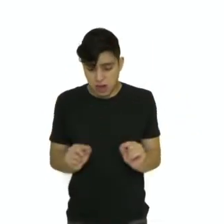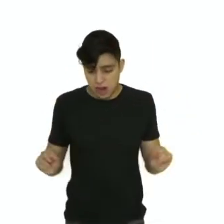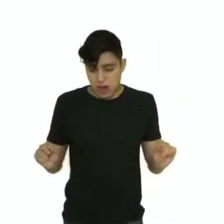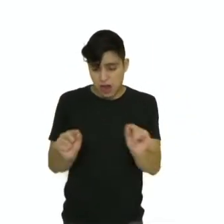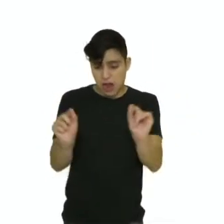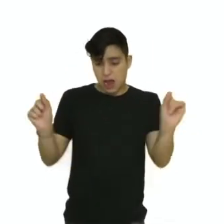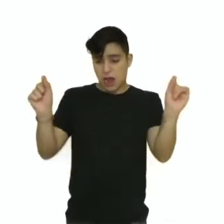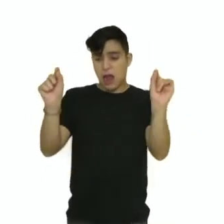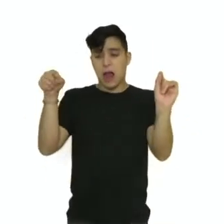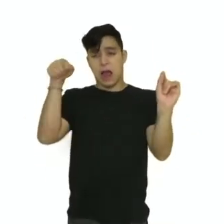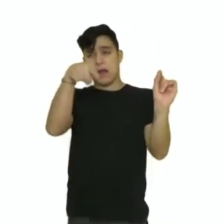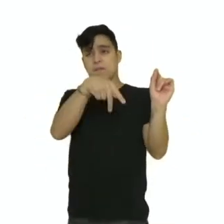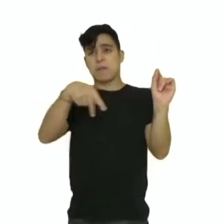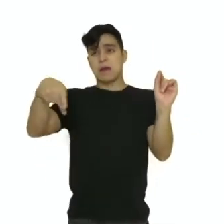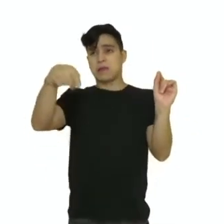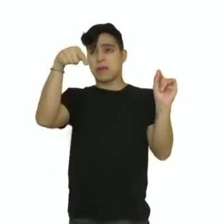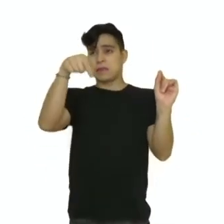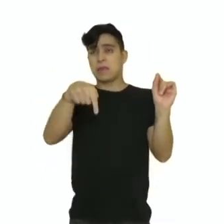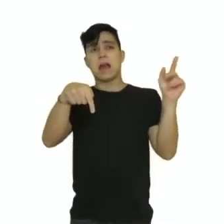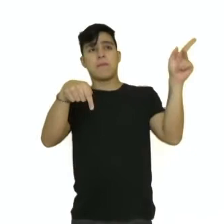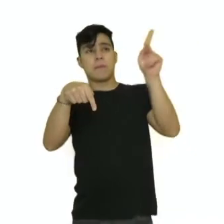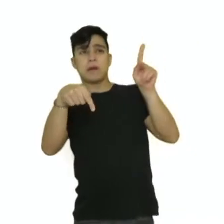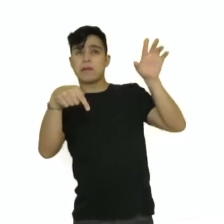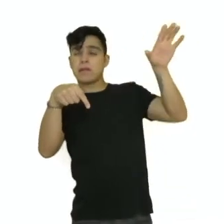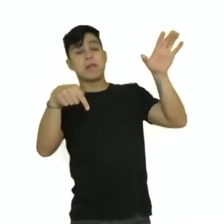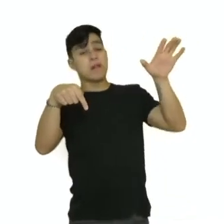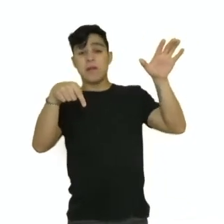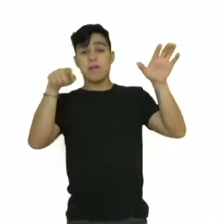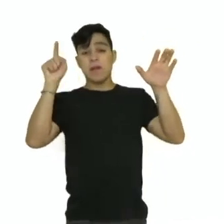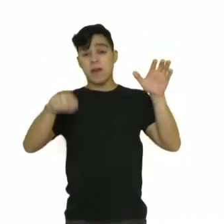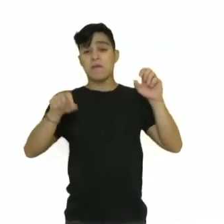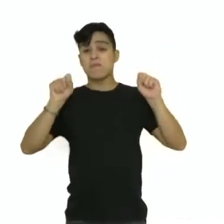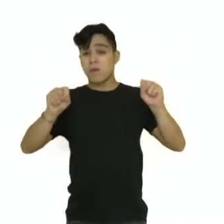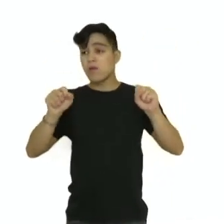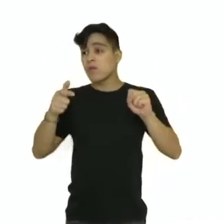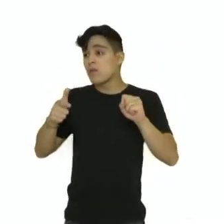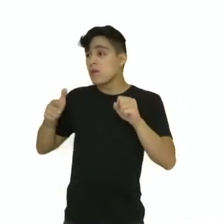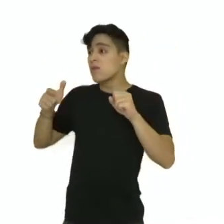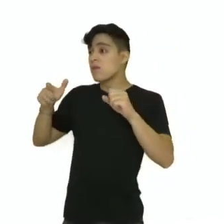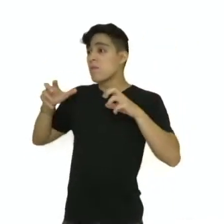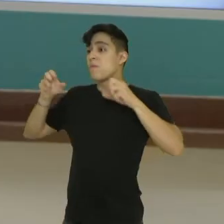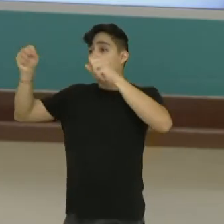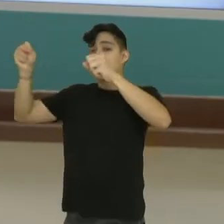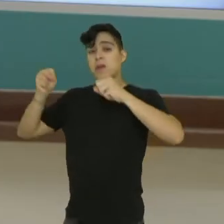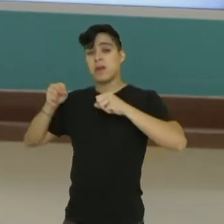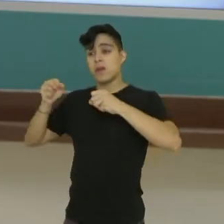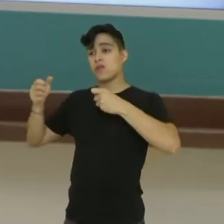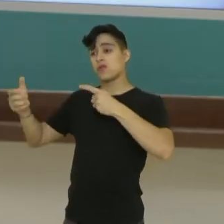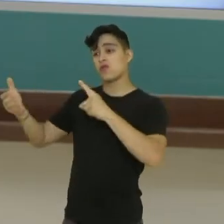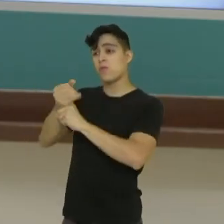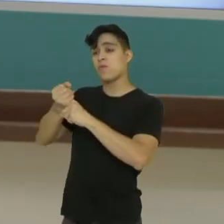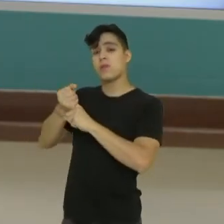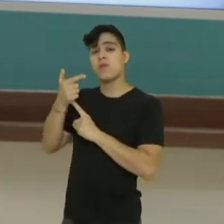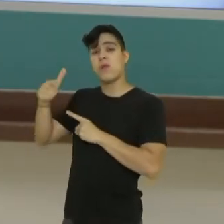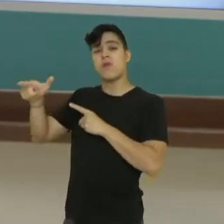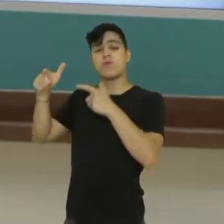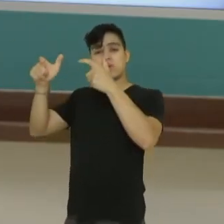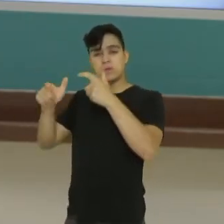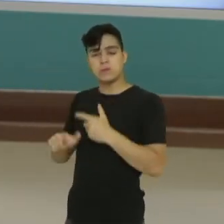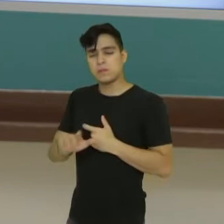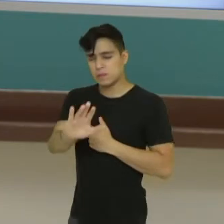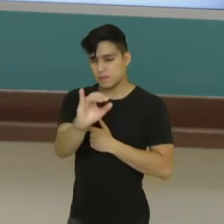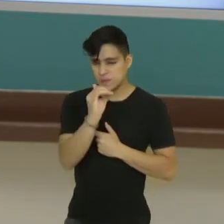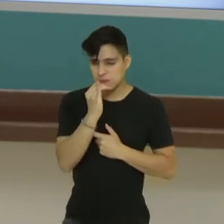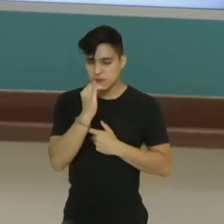países, sendo caracterizada pela ideia de posse, domínio e poder. Um exemplo que nós podemos dar é, se tem